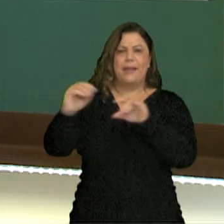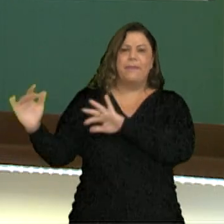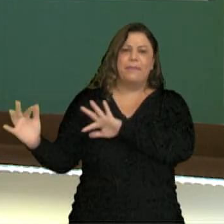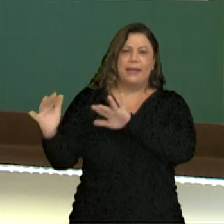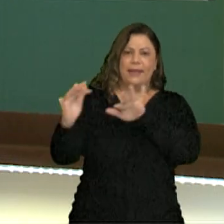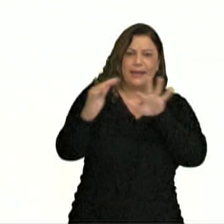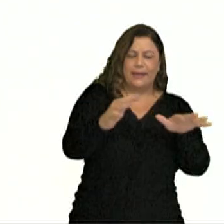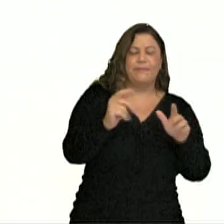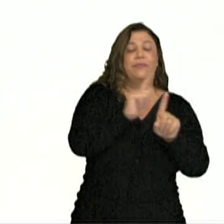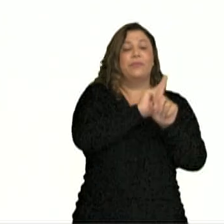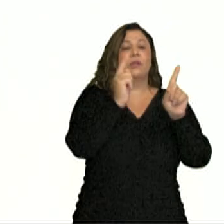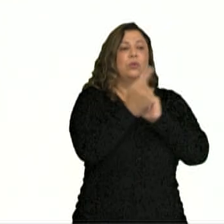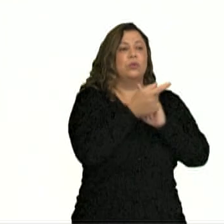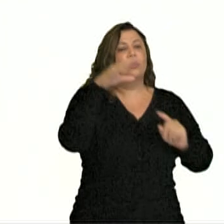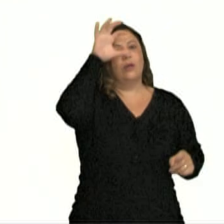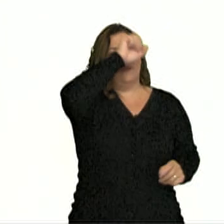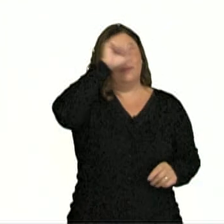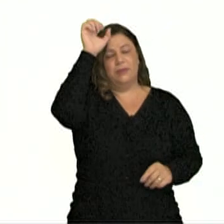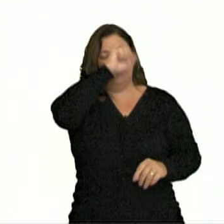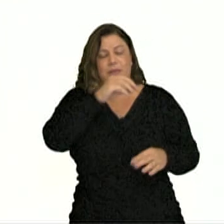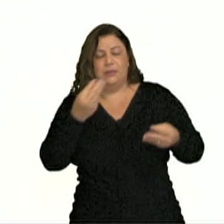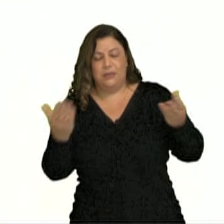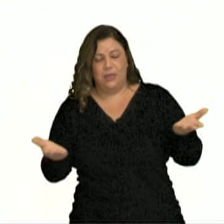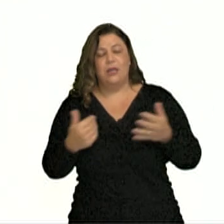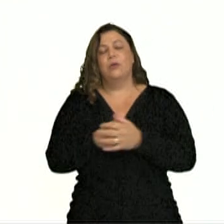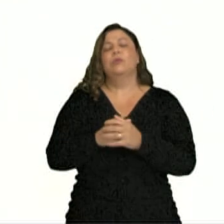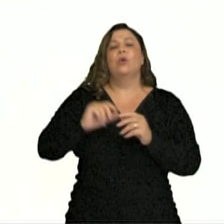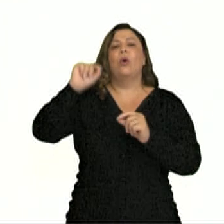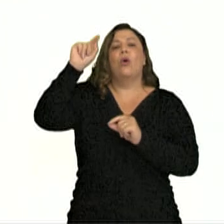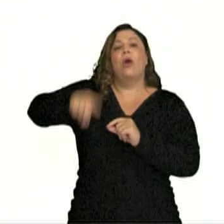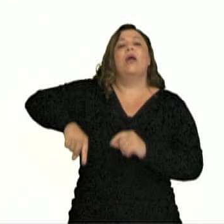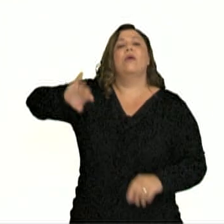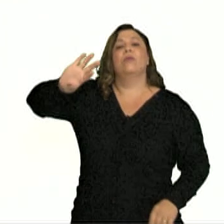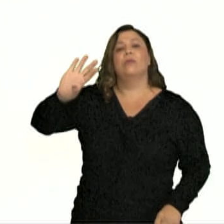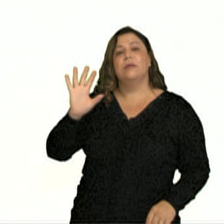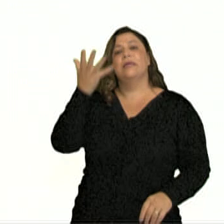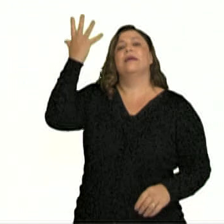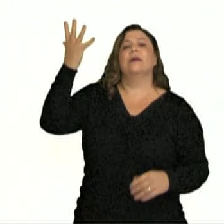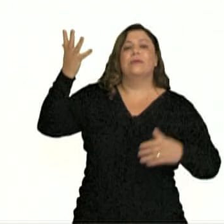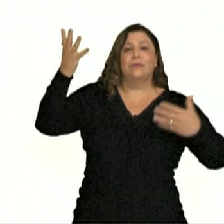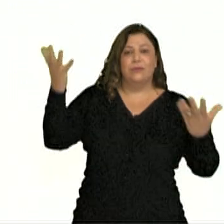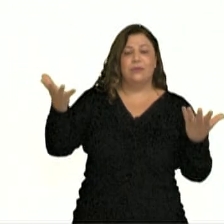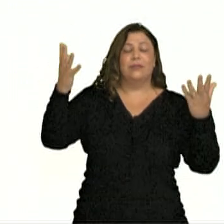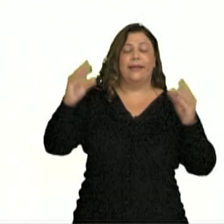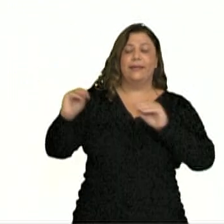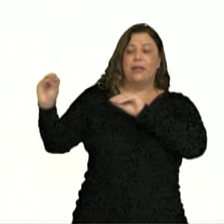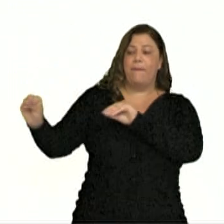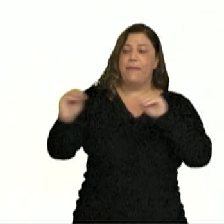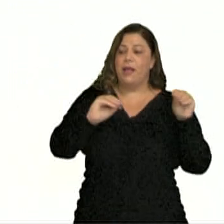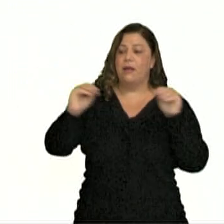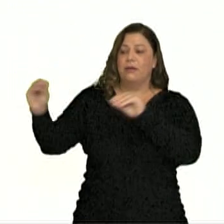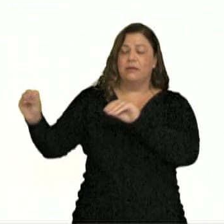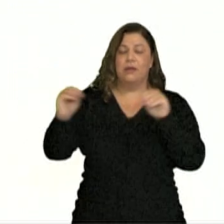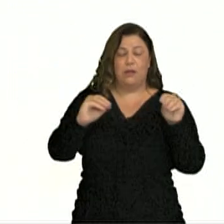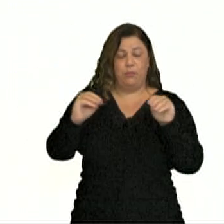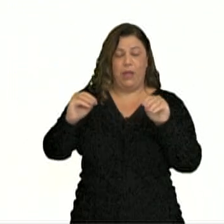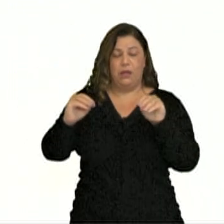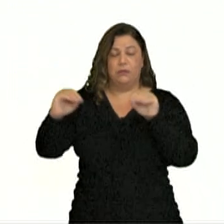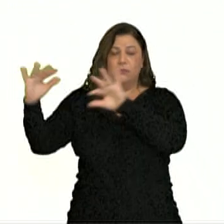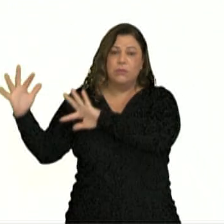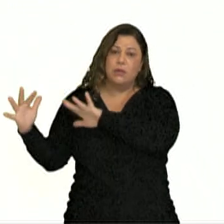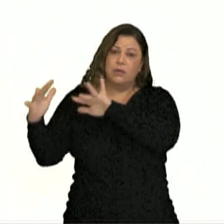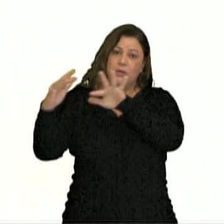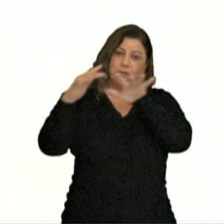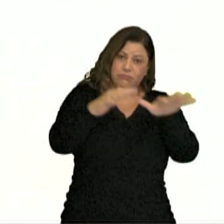geografia, aprendemos que movimentos migratórios são os fenômenos que explicam a transição de um grupo de pessoas de um lugar